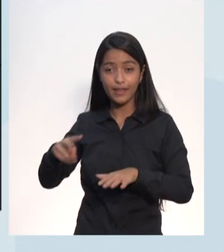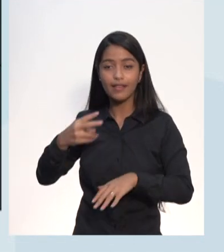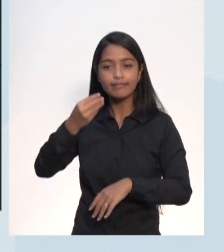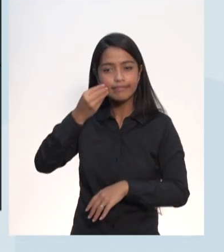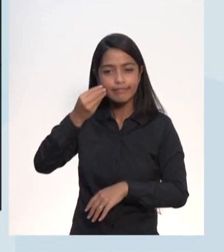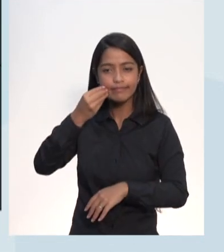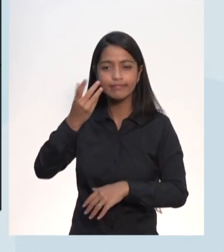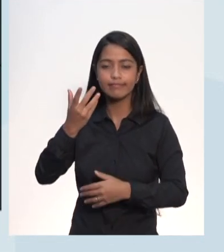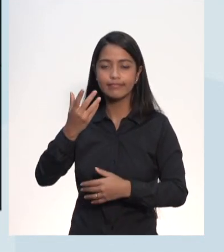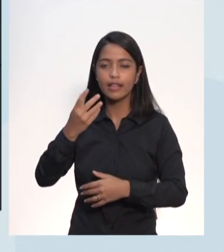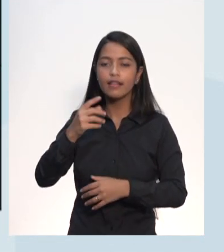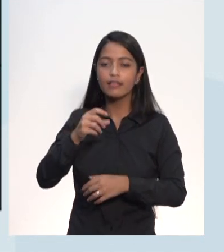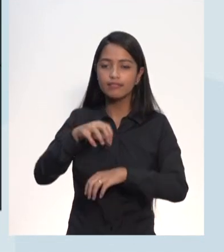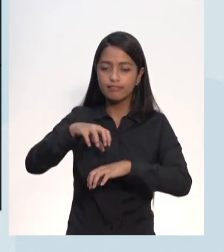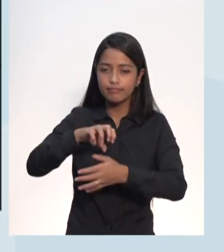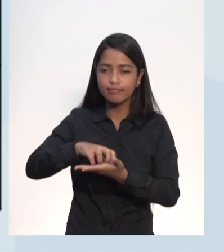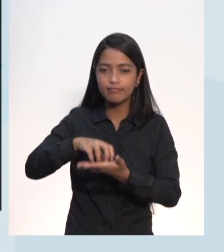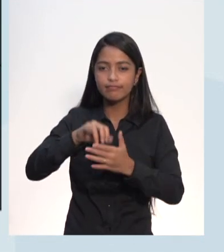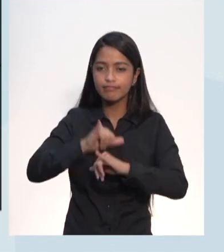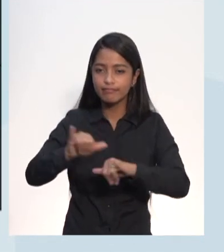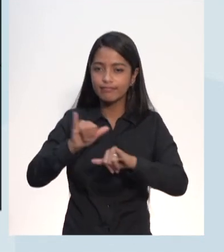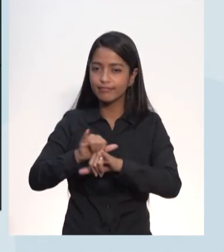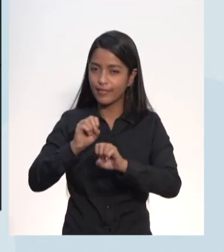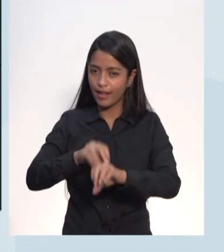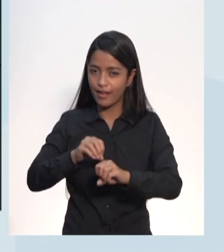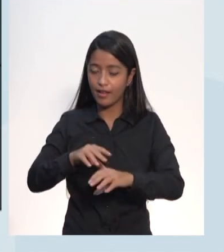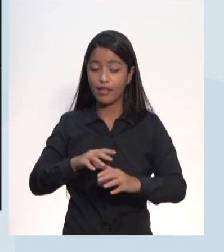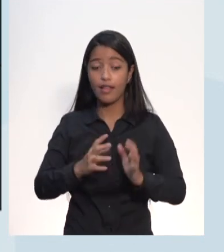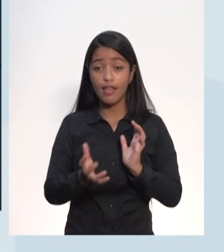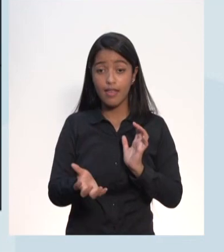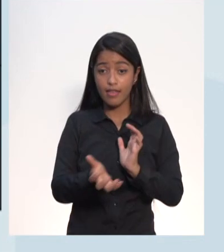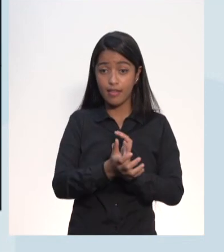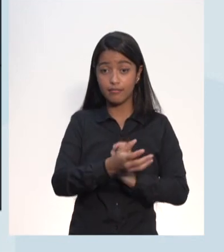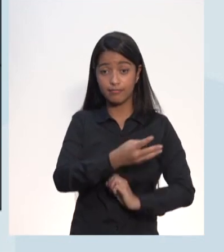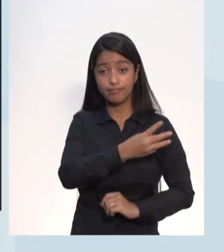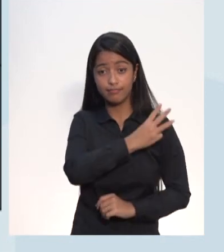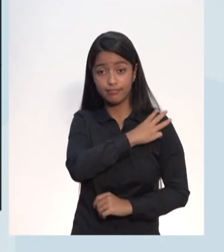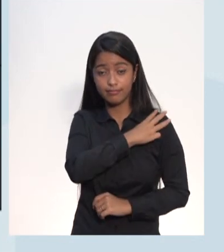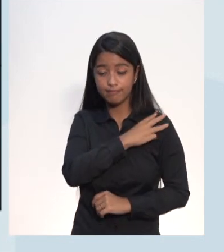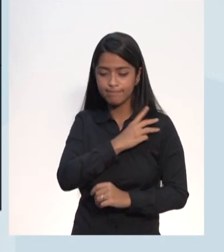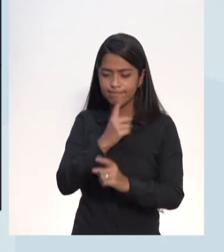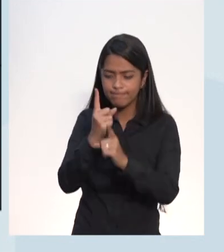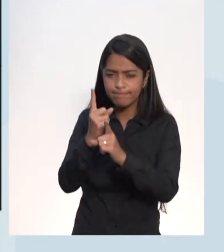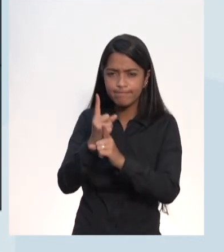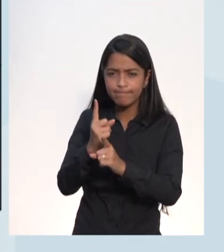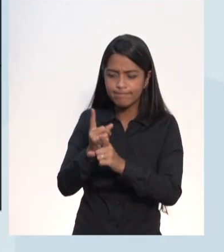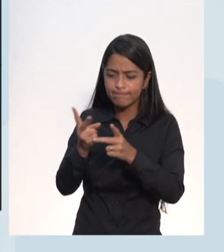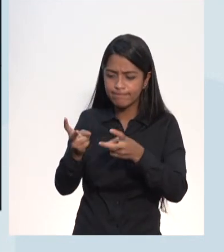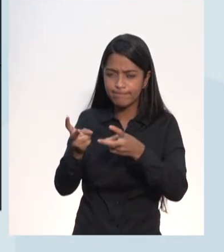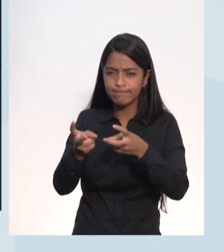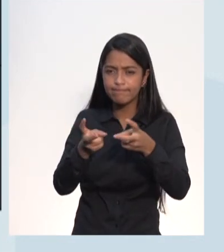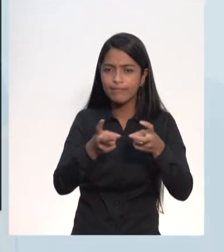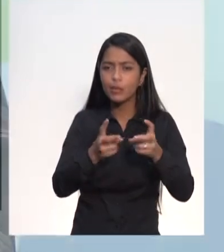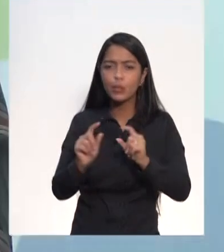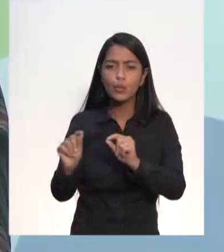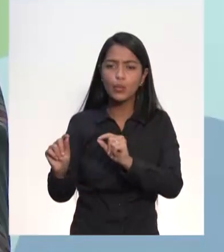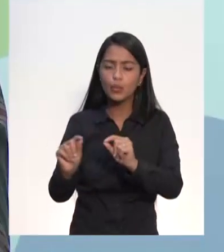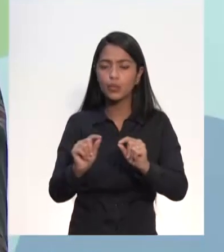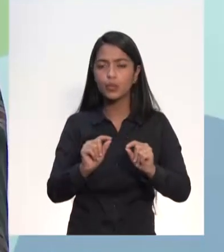a equipe do ensino médio, ela verificou que houveram muitas dificuldades, aconteceram muitas